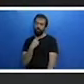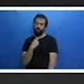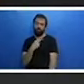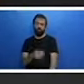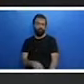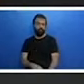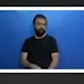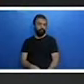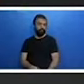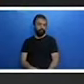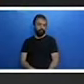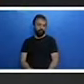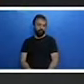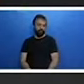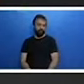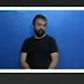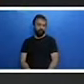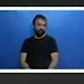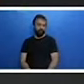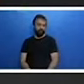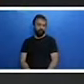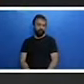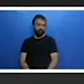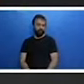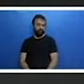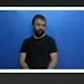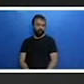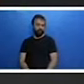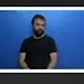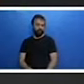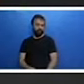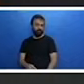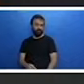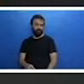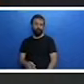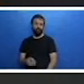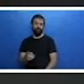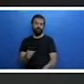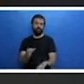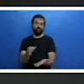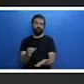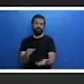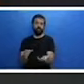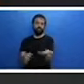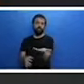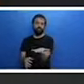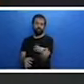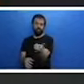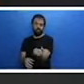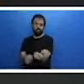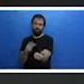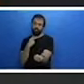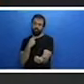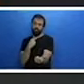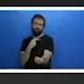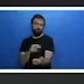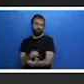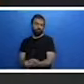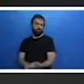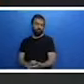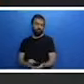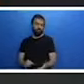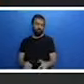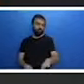fazer isso aqui ó jogar e pegar é bem fácil eu sei que vocês consegue é sem fechar a mão a palma da mão tem que ficar aberta